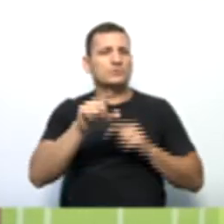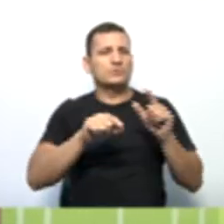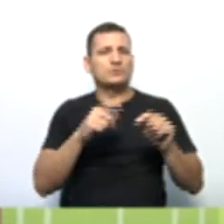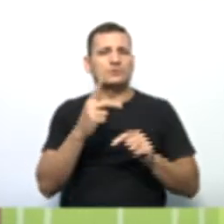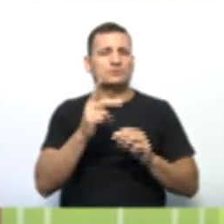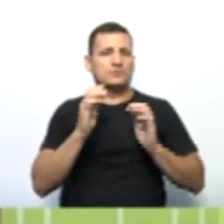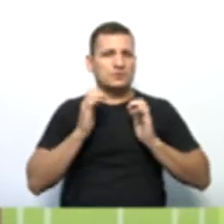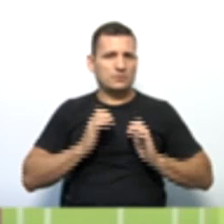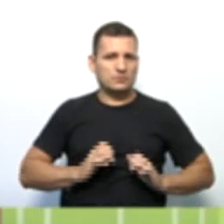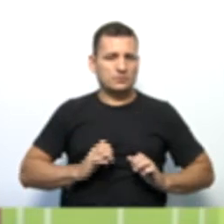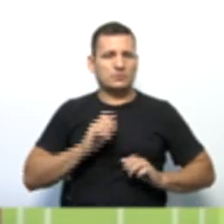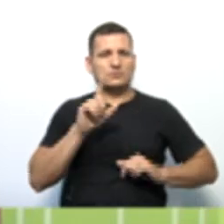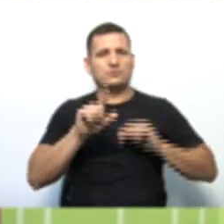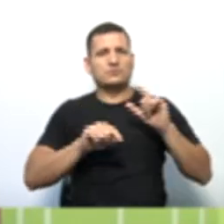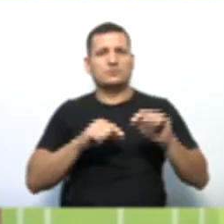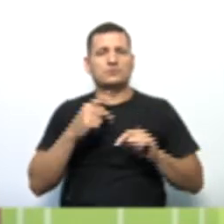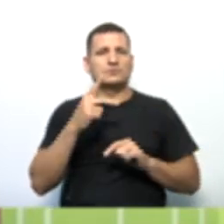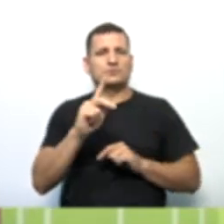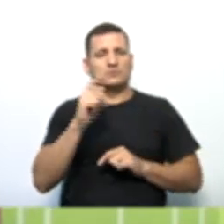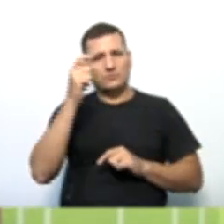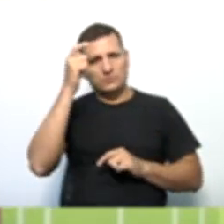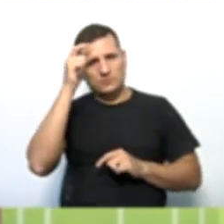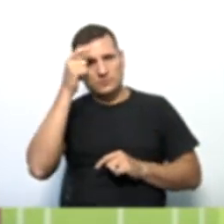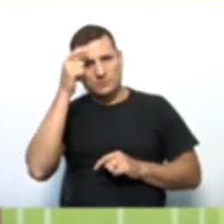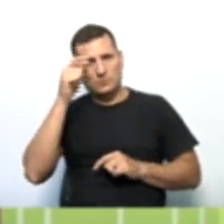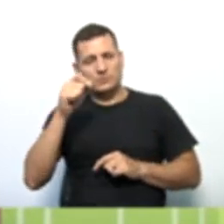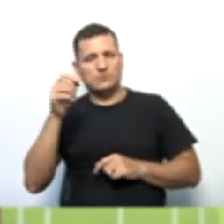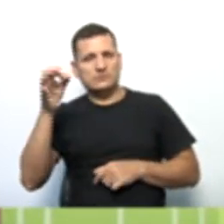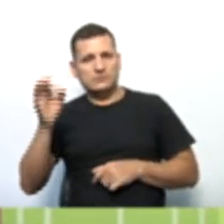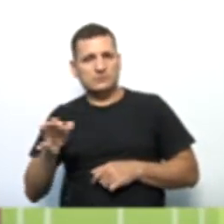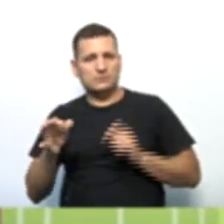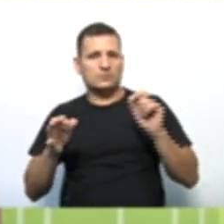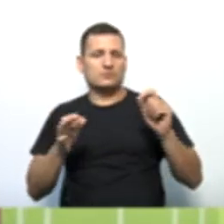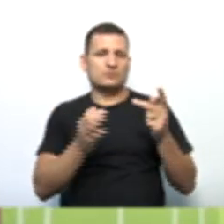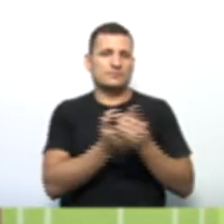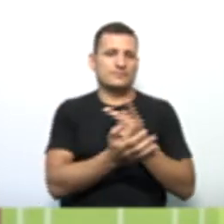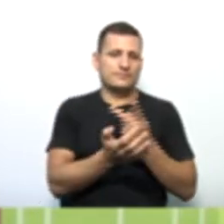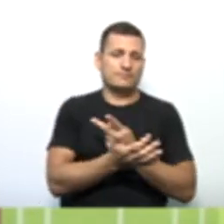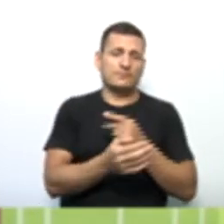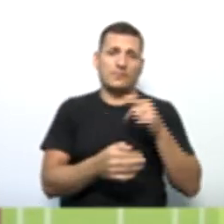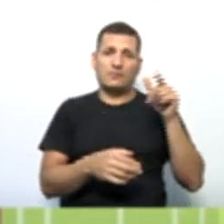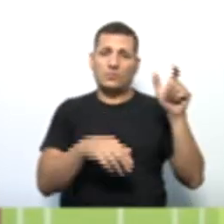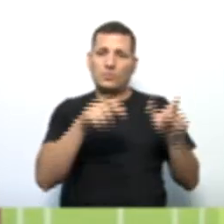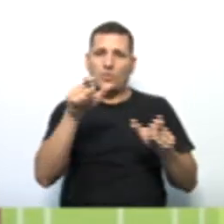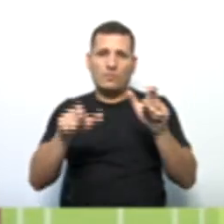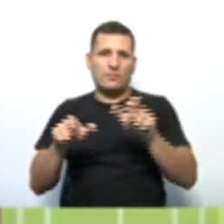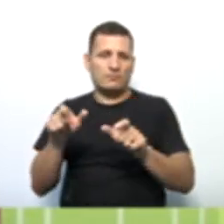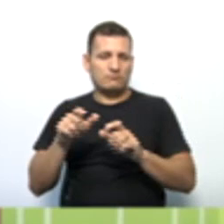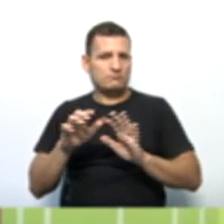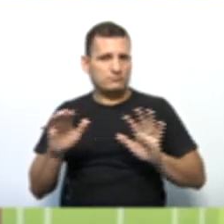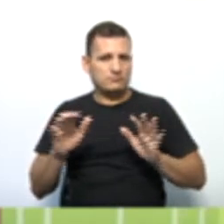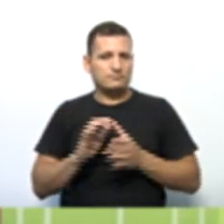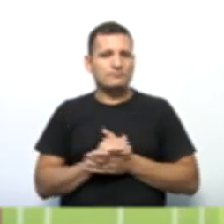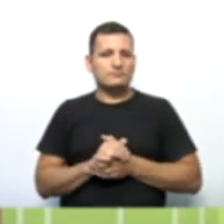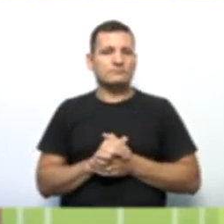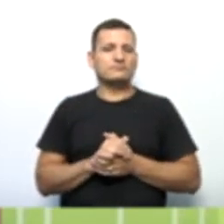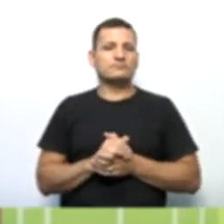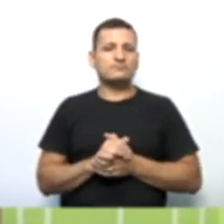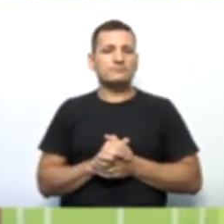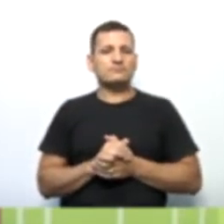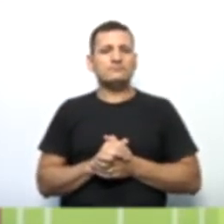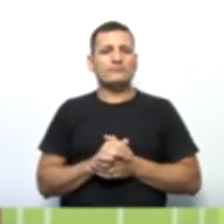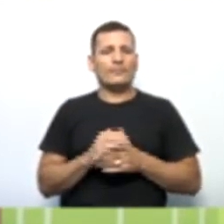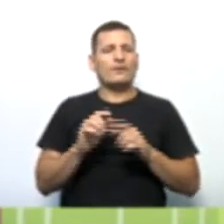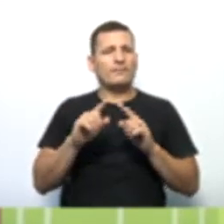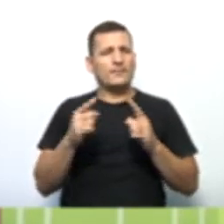determinar aquilo que é sua concepção do certo e do errado. É o próprio homem que vai julgar. Mas então, se o